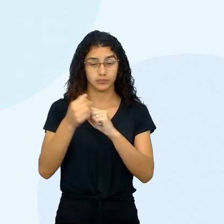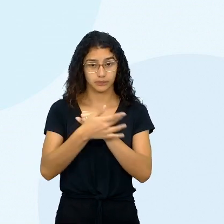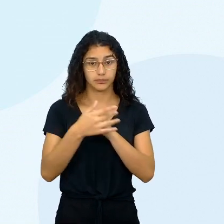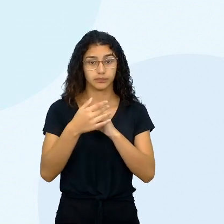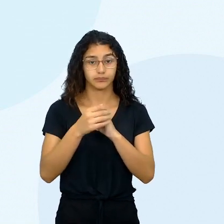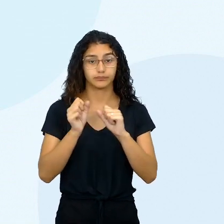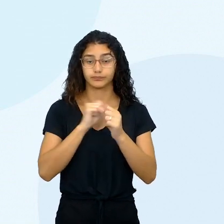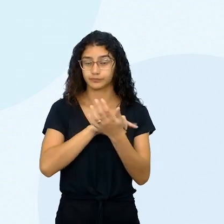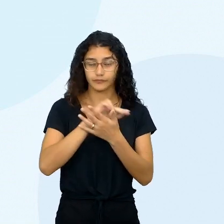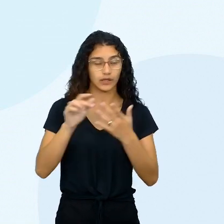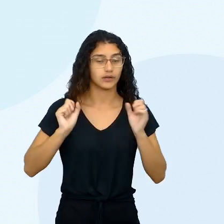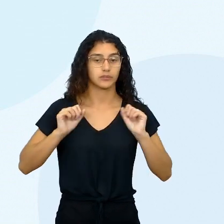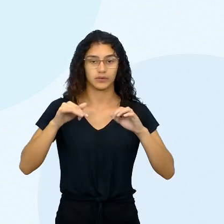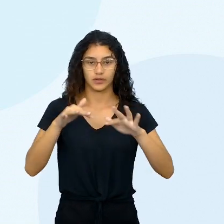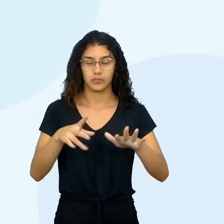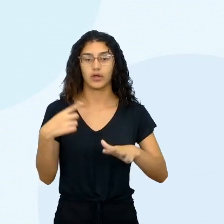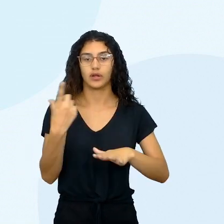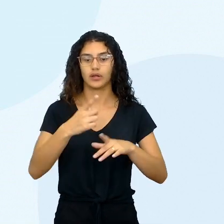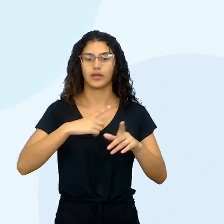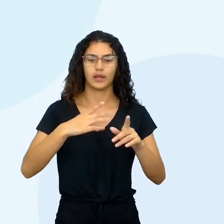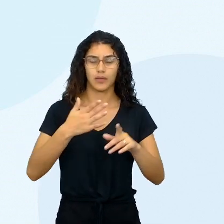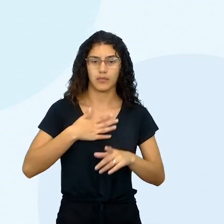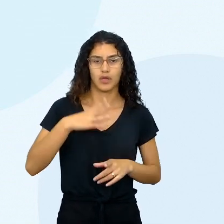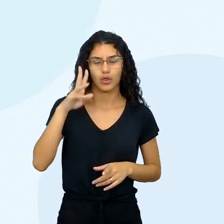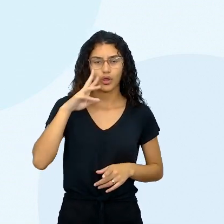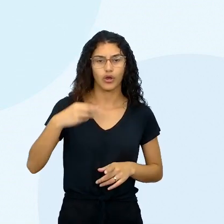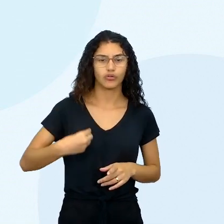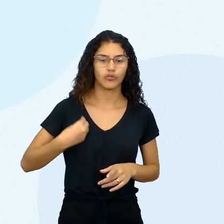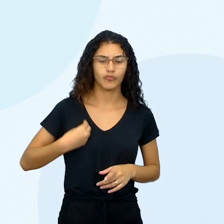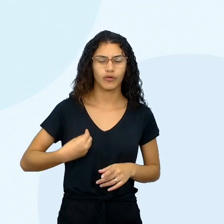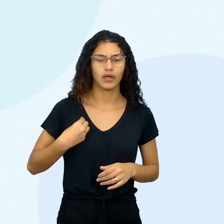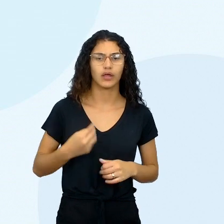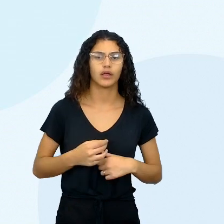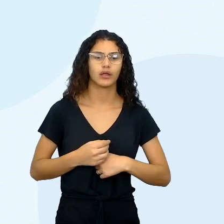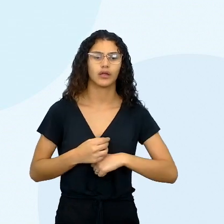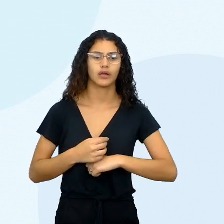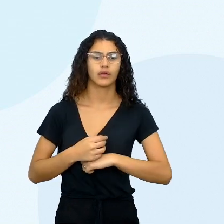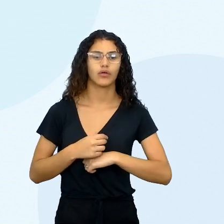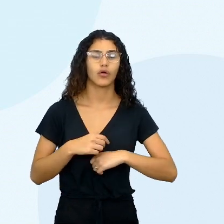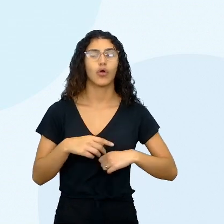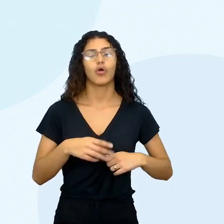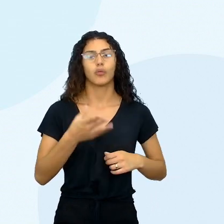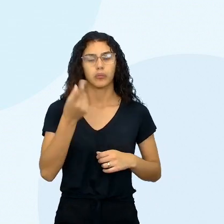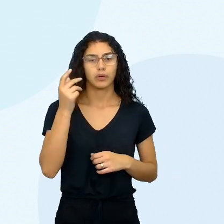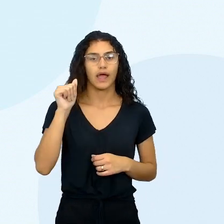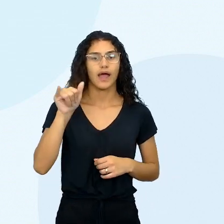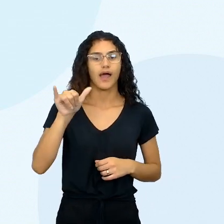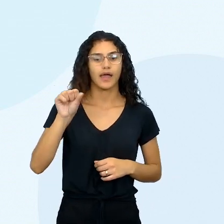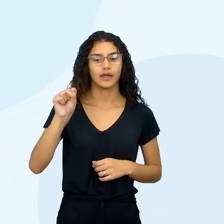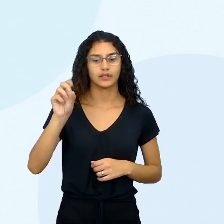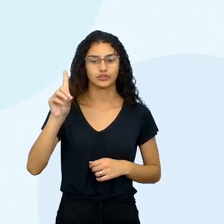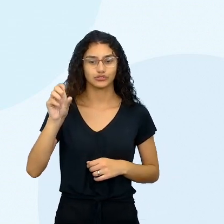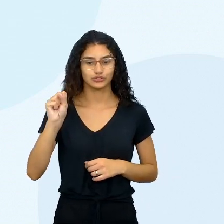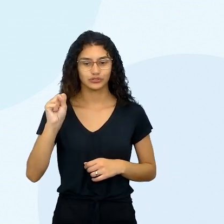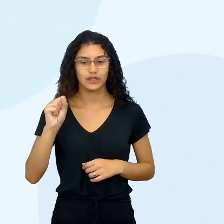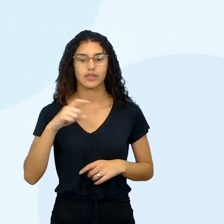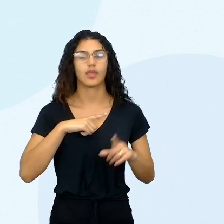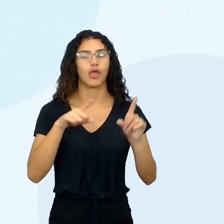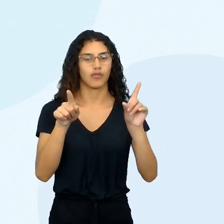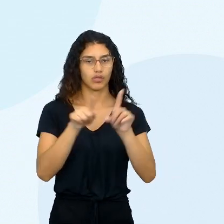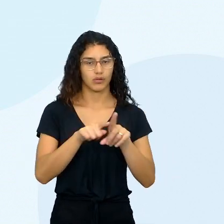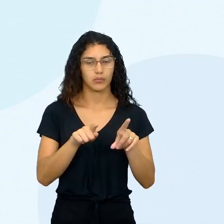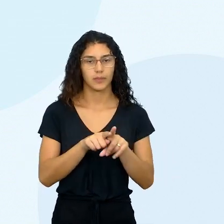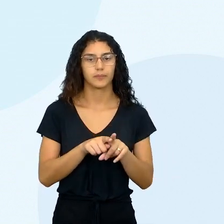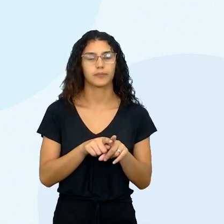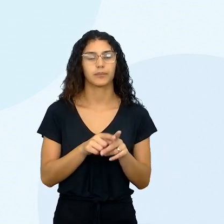Eu, na minha história de vida, já enfrentei a pandemia da AIDS, né? Da síndrome da imunodeficiência adquirida,